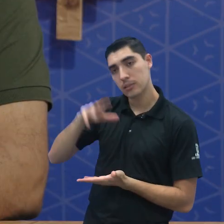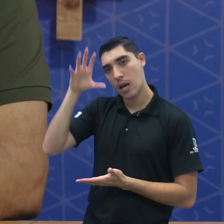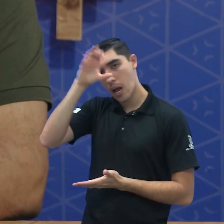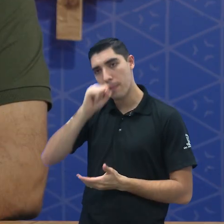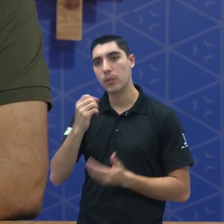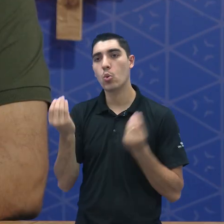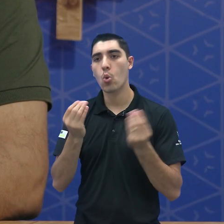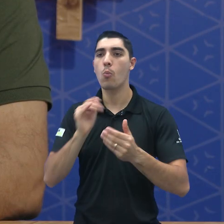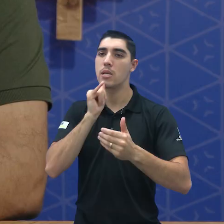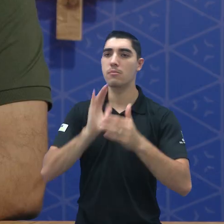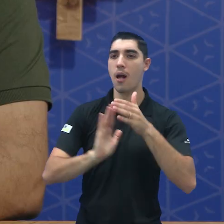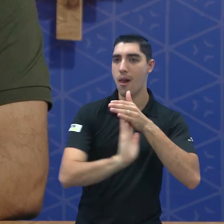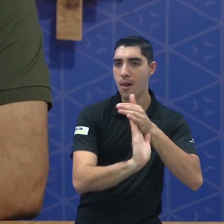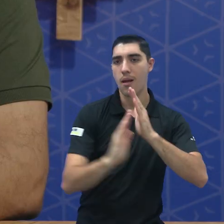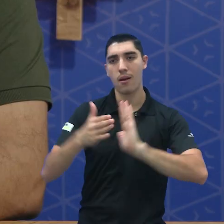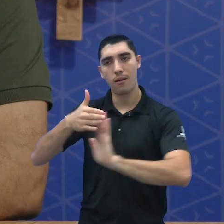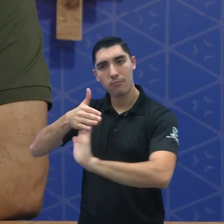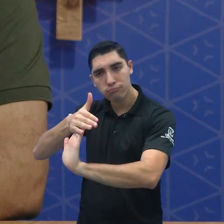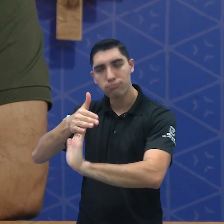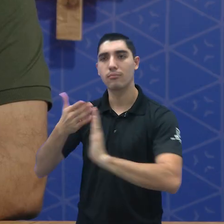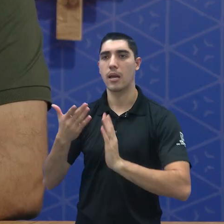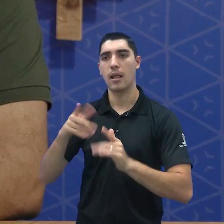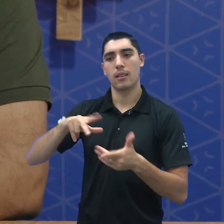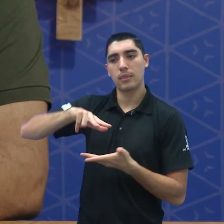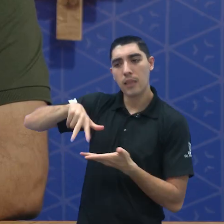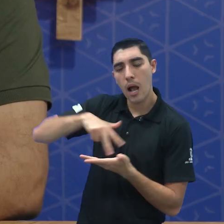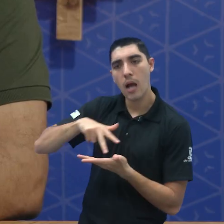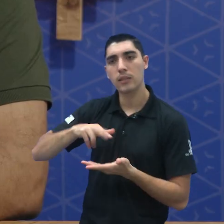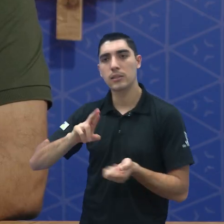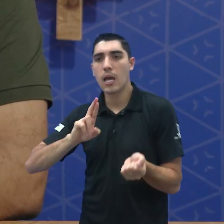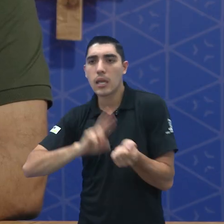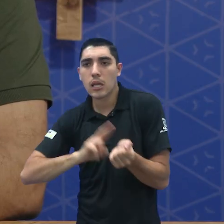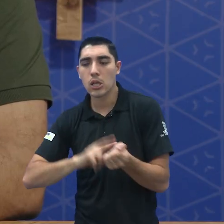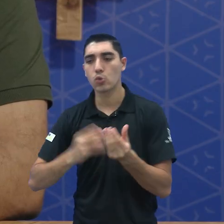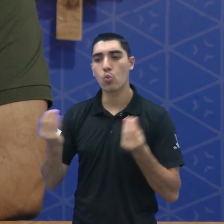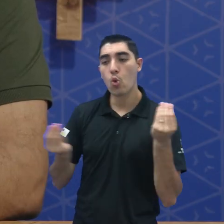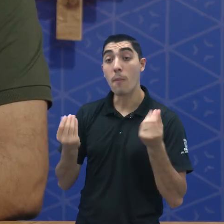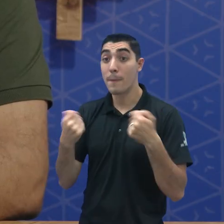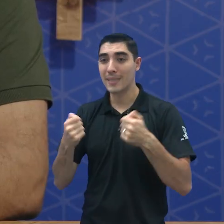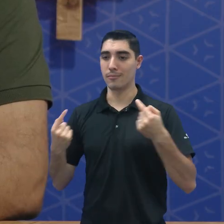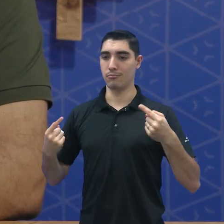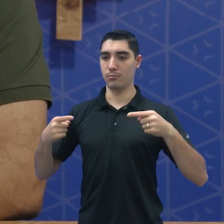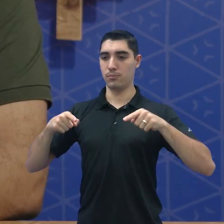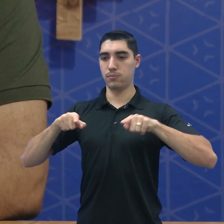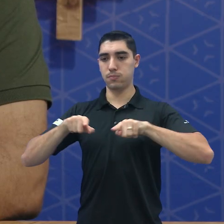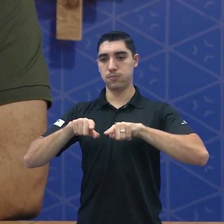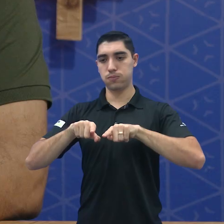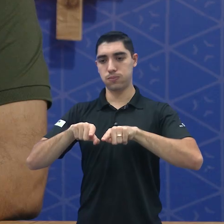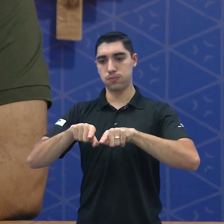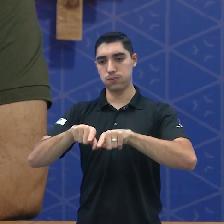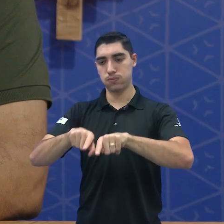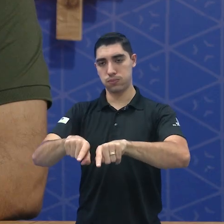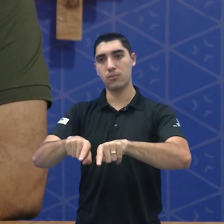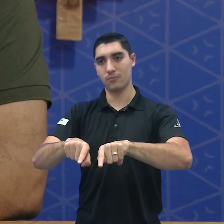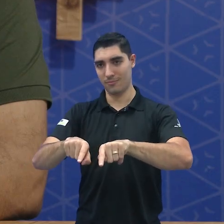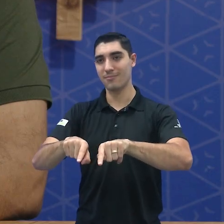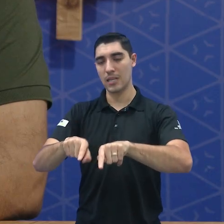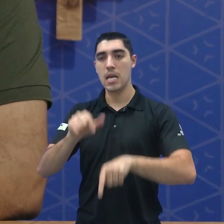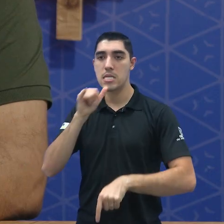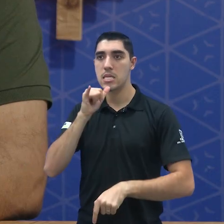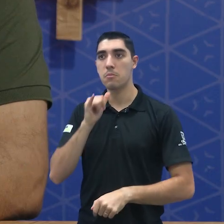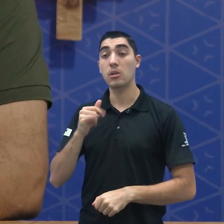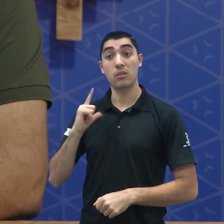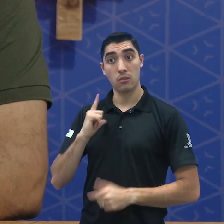passos, alongamento, elasticidade, parte de coreografia, que tem que estar muito alinhado, quando nós